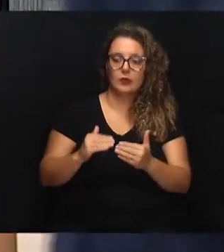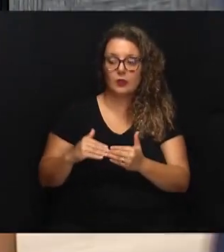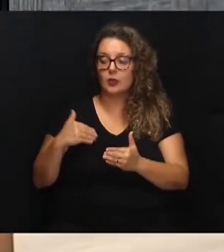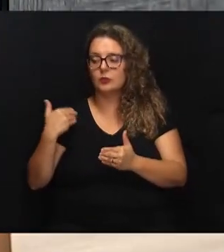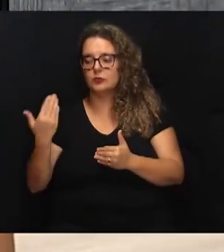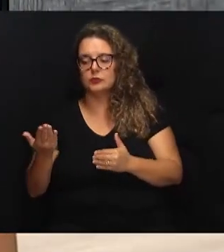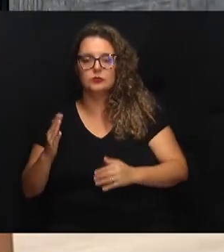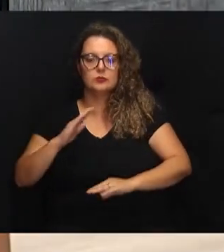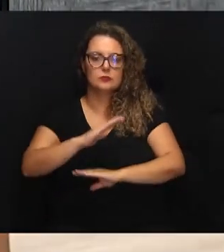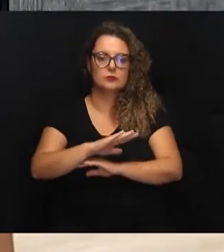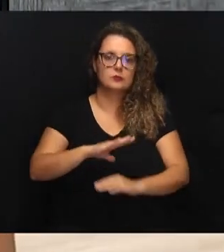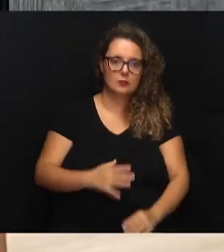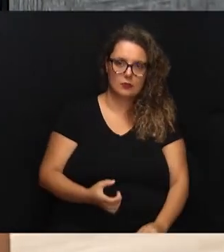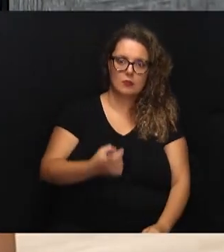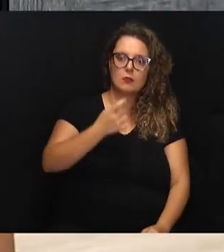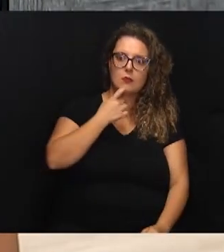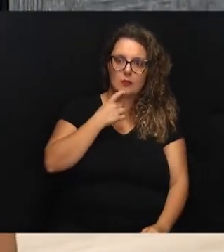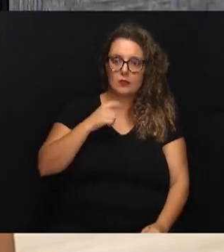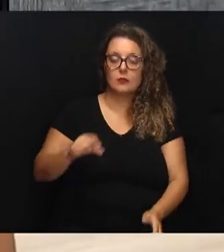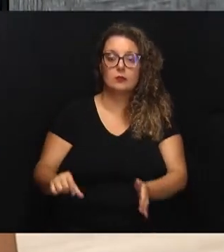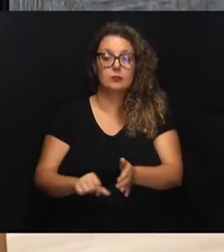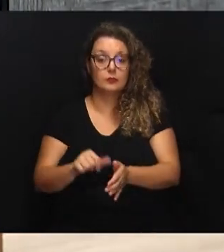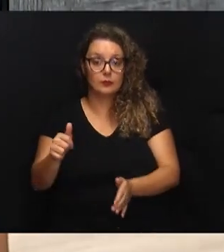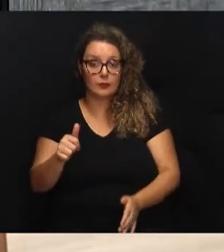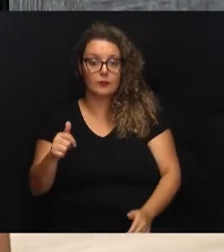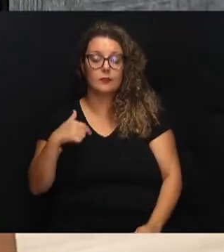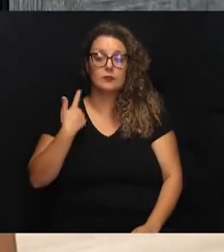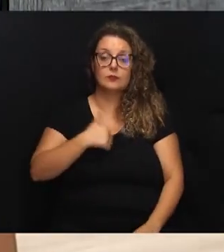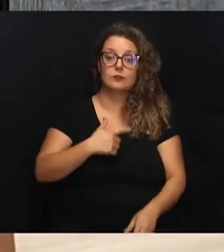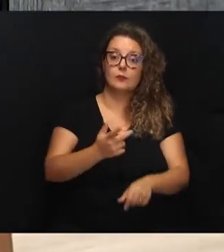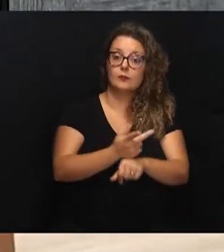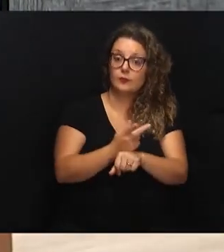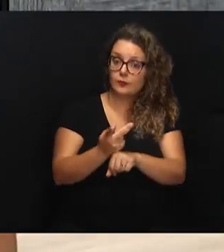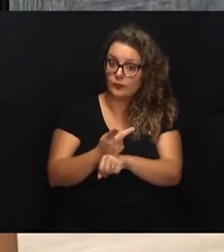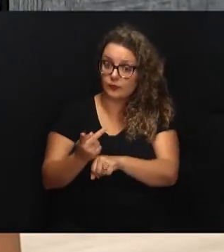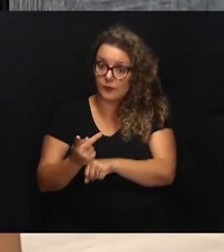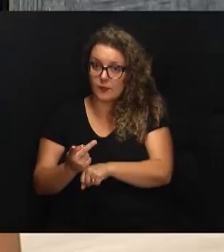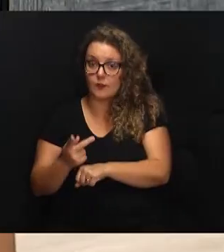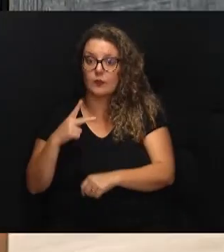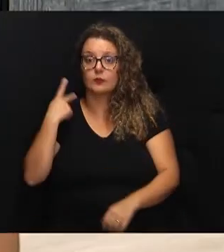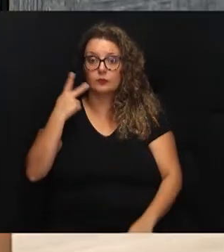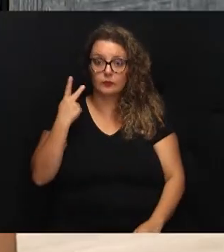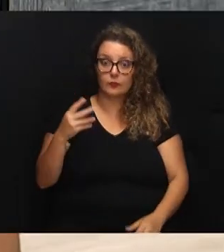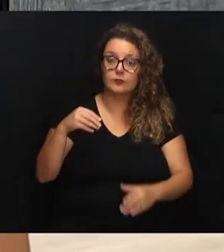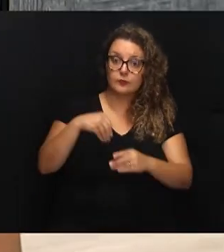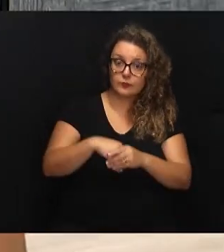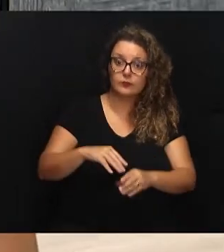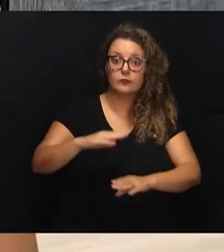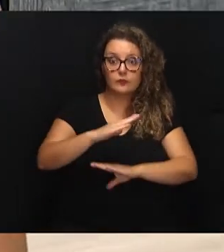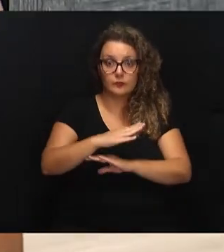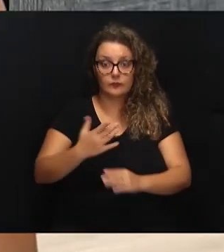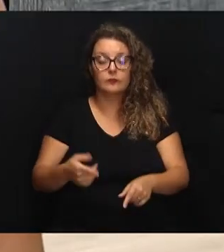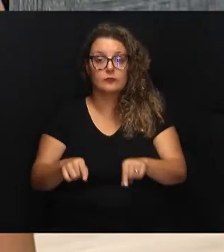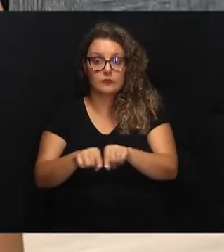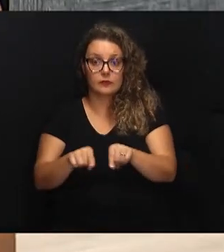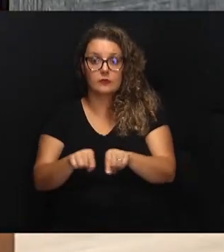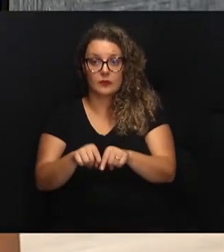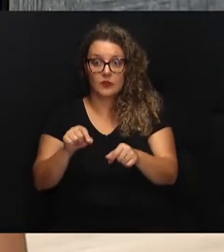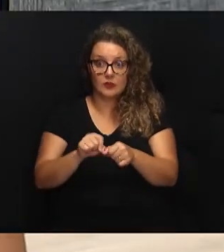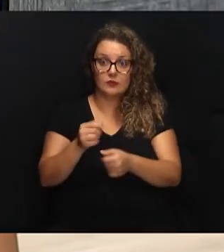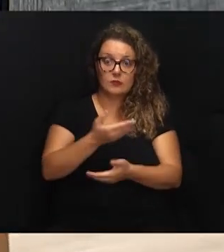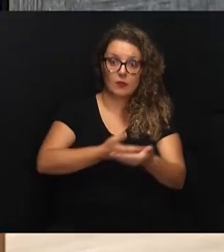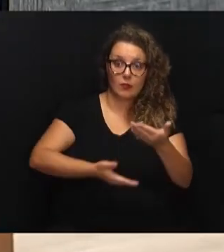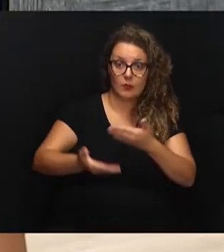Municipal de Campinas. Então, num primeiro momento, nós estamos procurando os nossos vereadores aqui da casa, mas também vamos fazer articulação